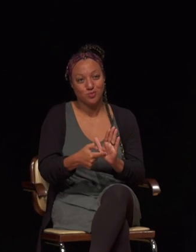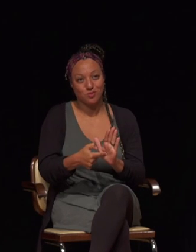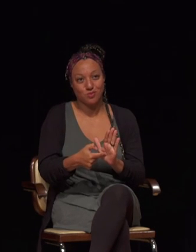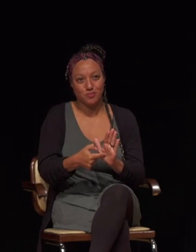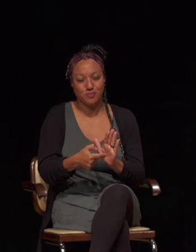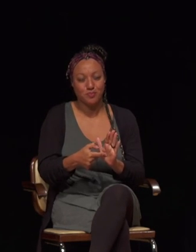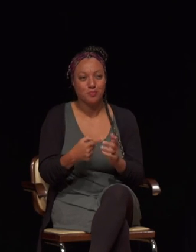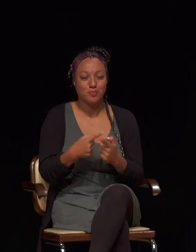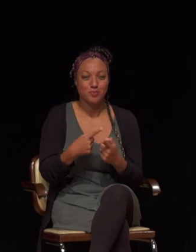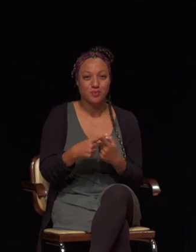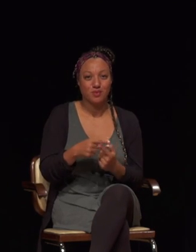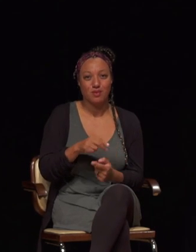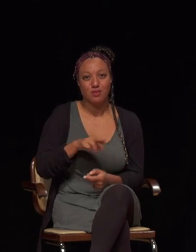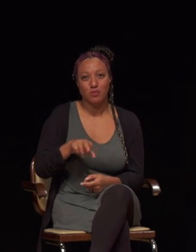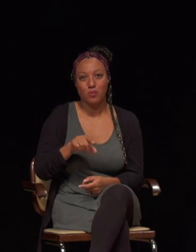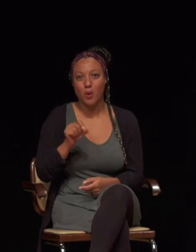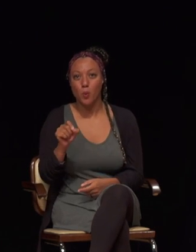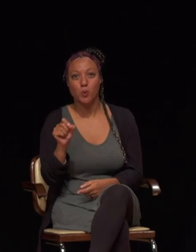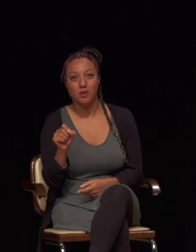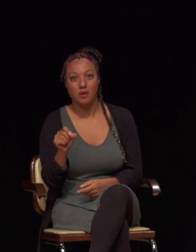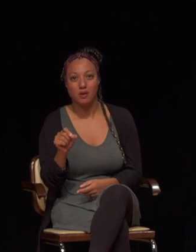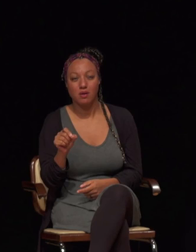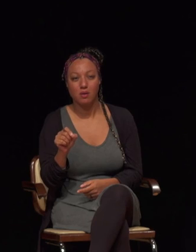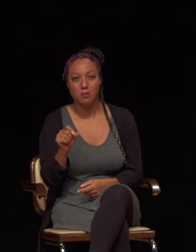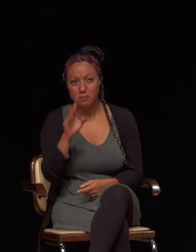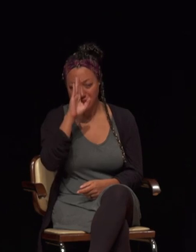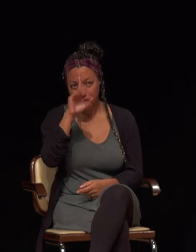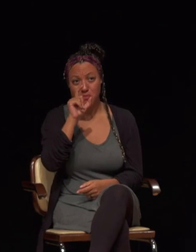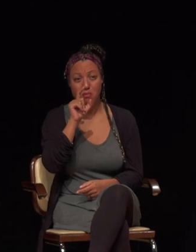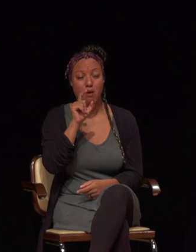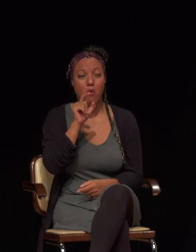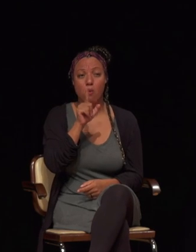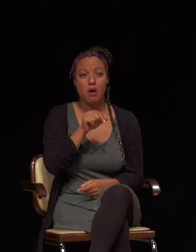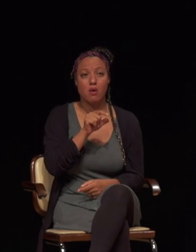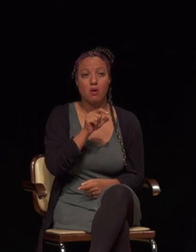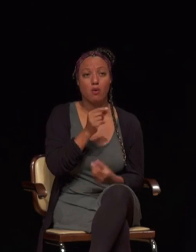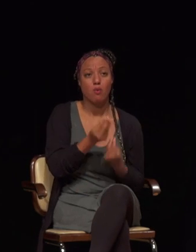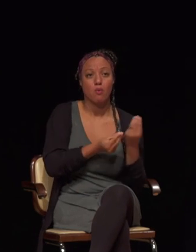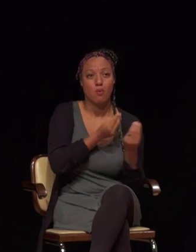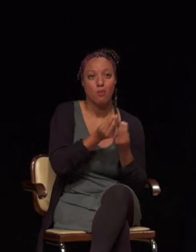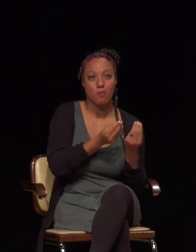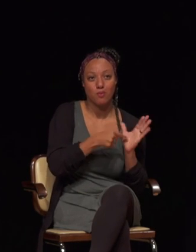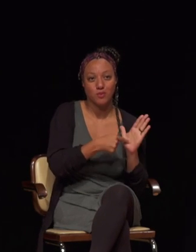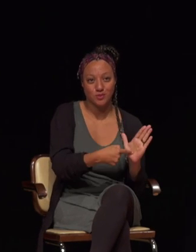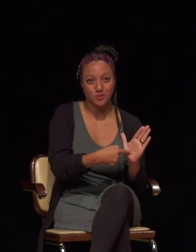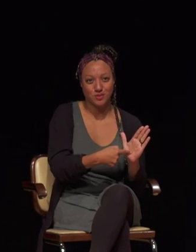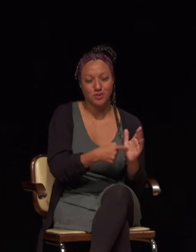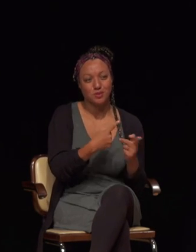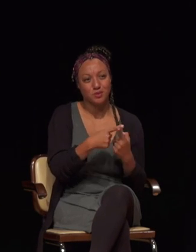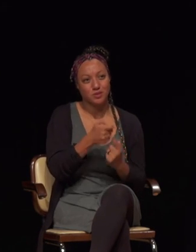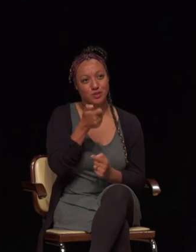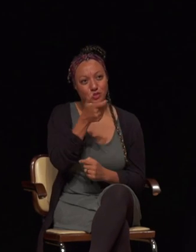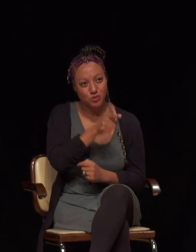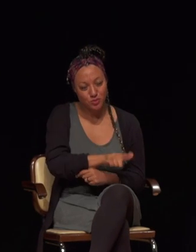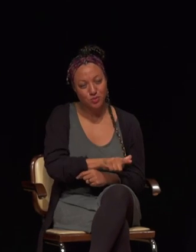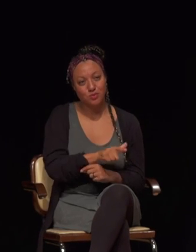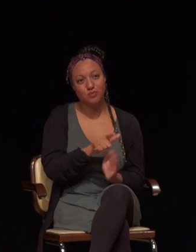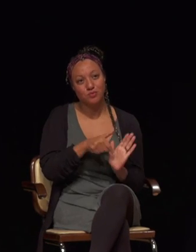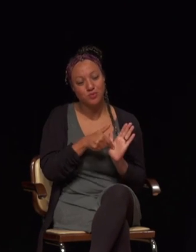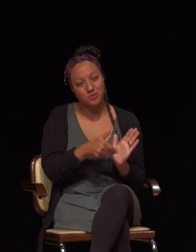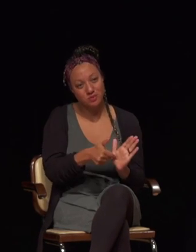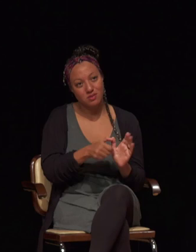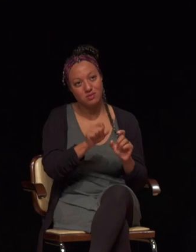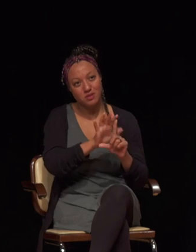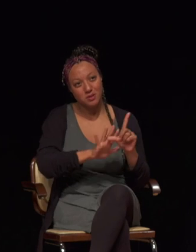de não é questão do o que mas como né ah o problema foi como porque era de novo se devolvia